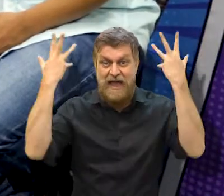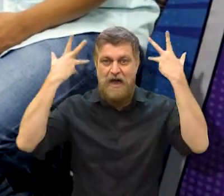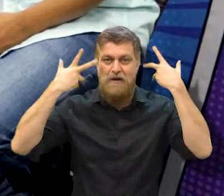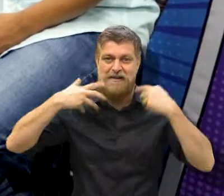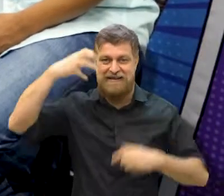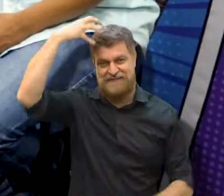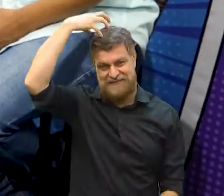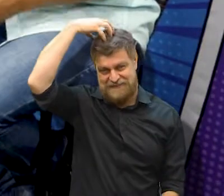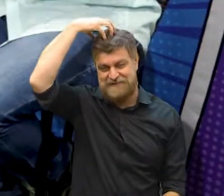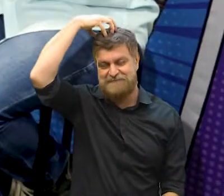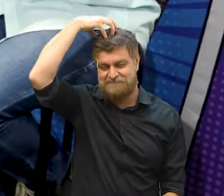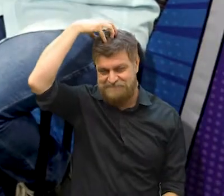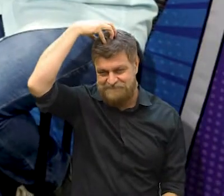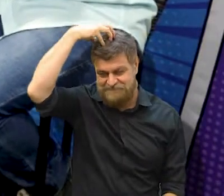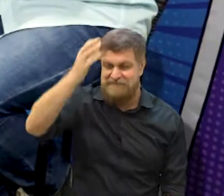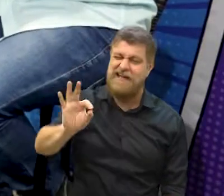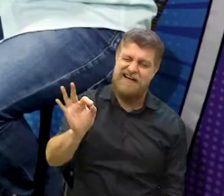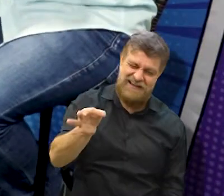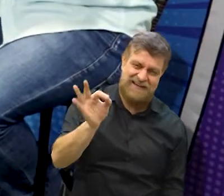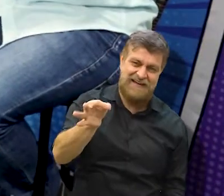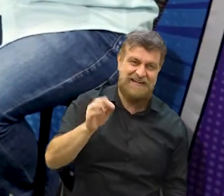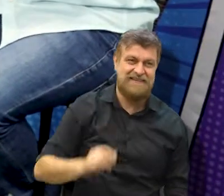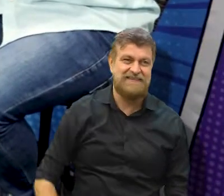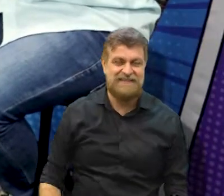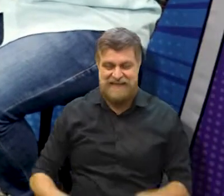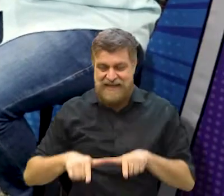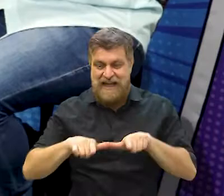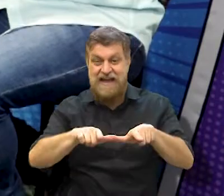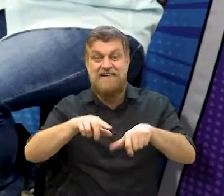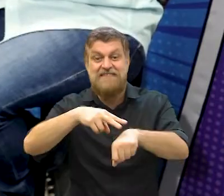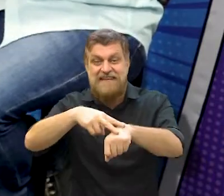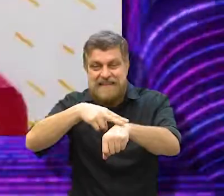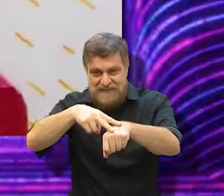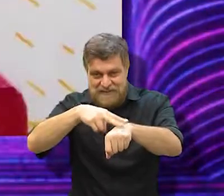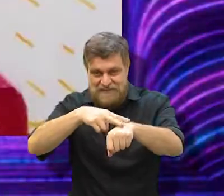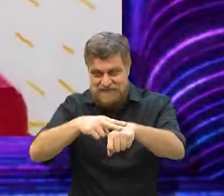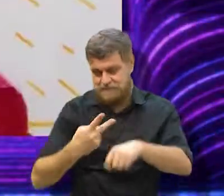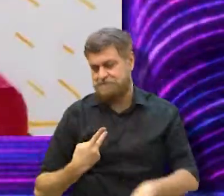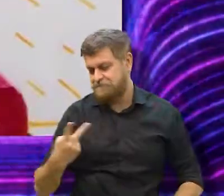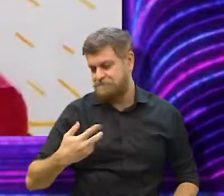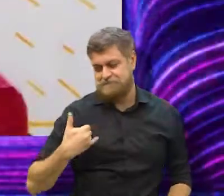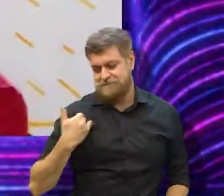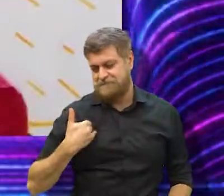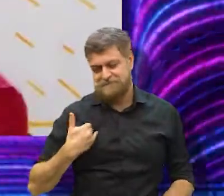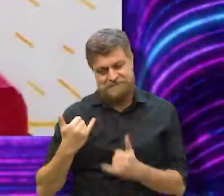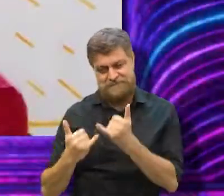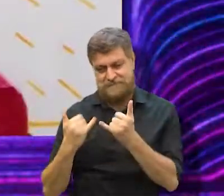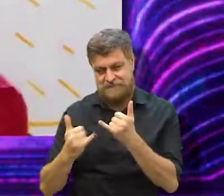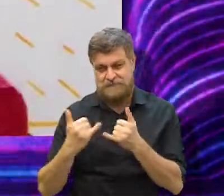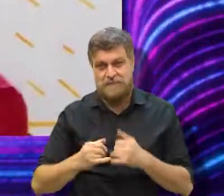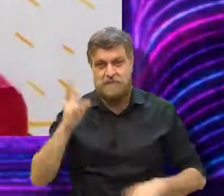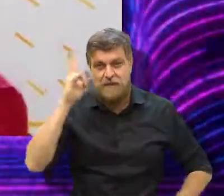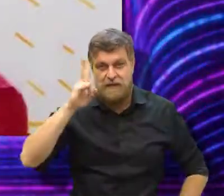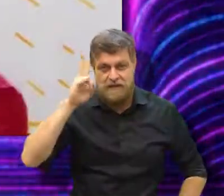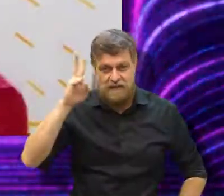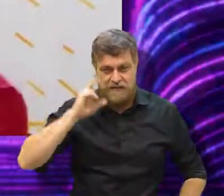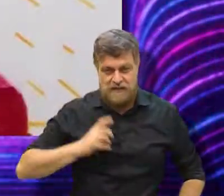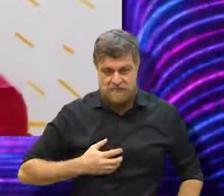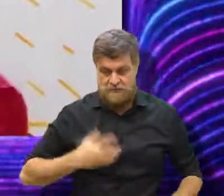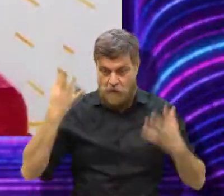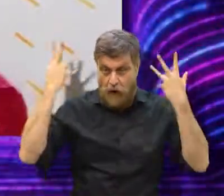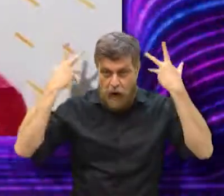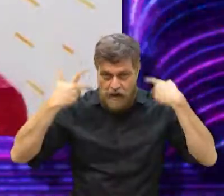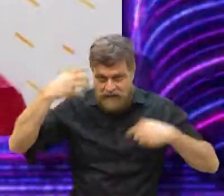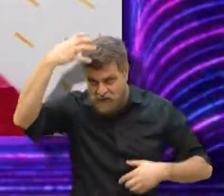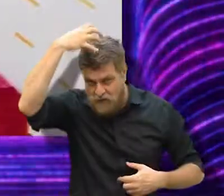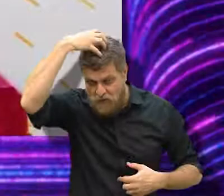Leão. Ah, claro, clássico. A fita verde ainda. E tá vendo, somos contemporâneos. Eu lembro que da época que eu vi o